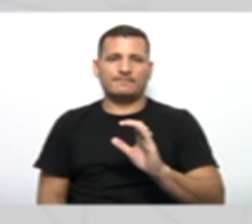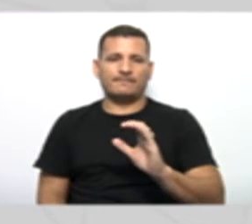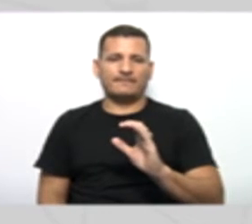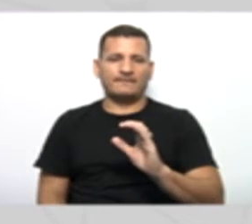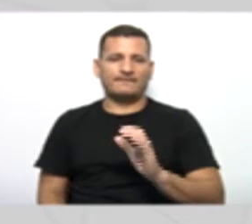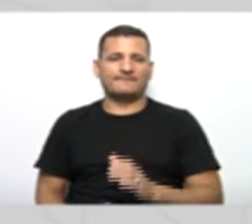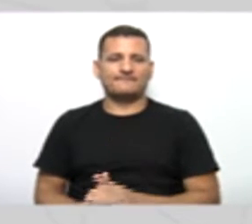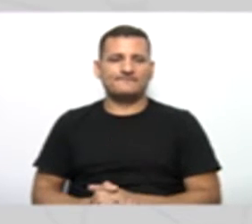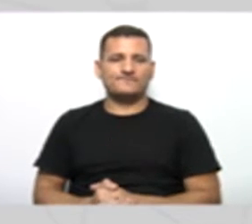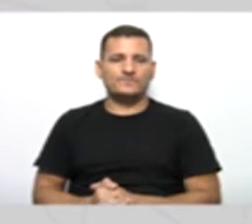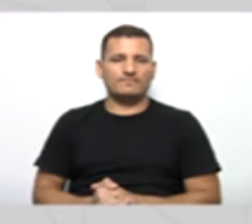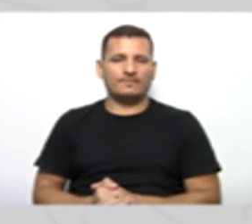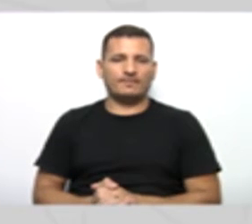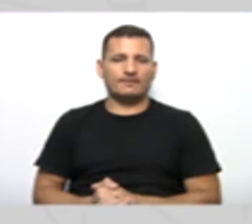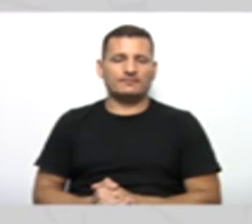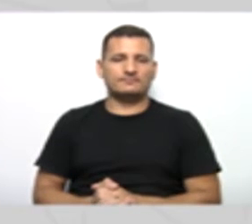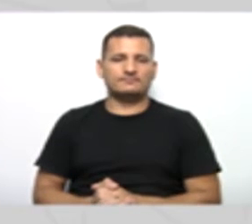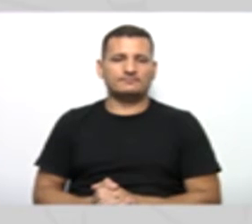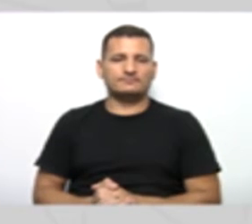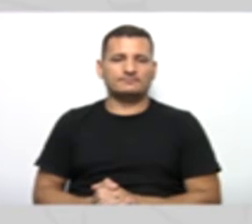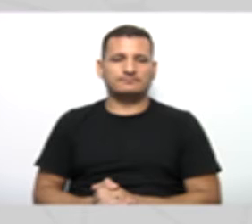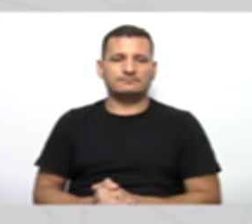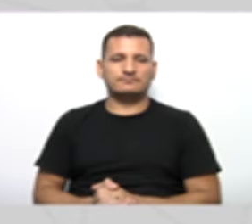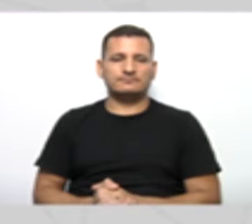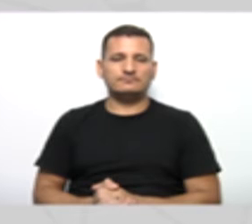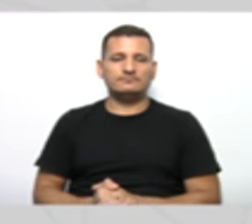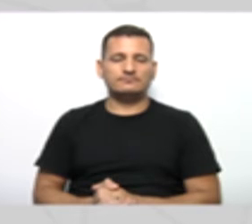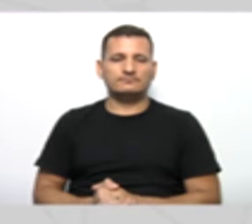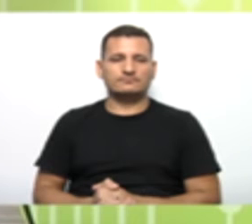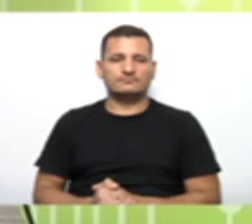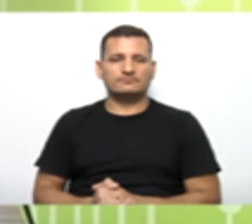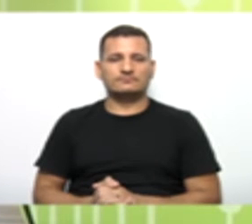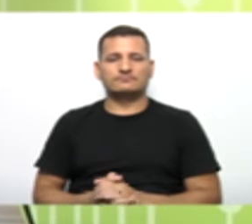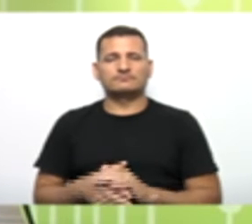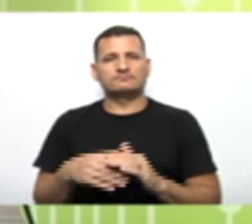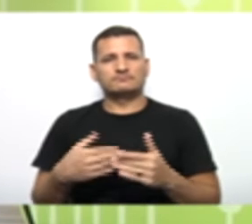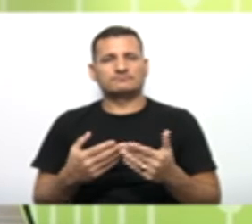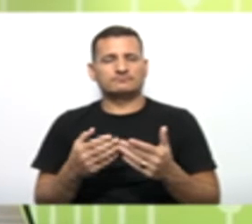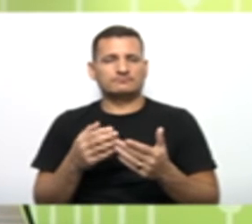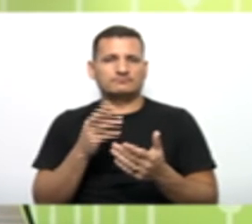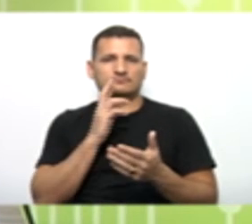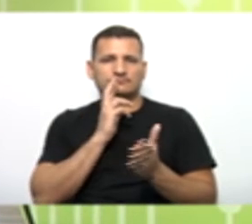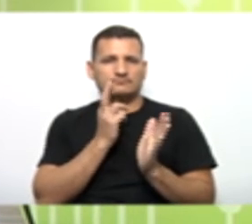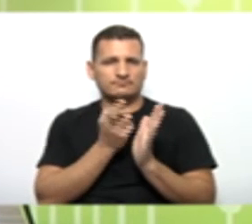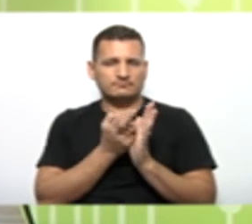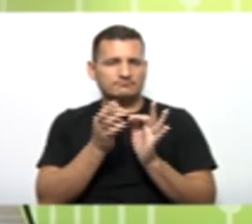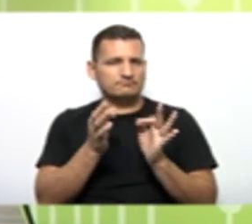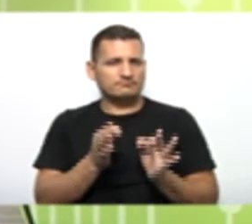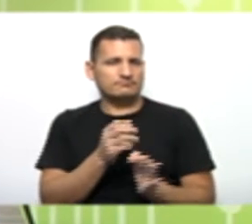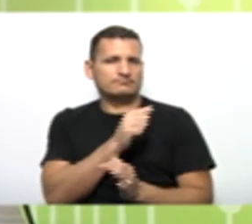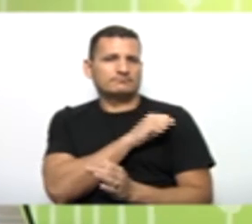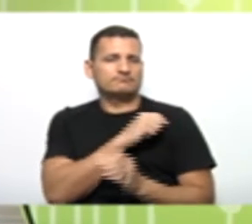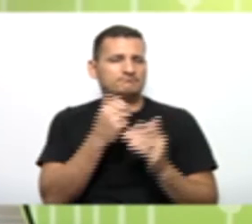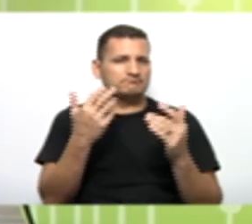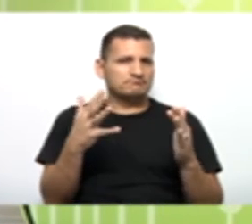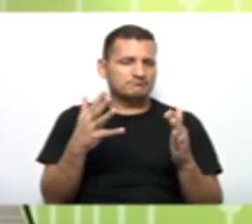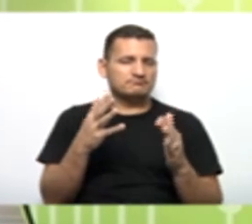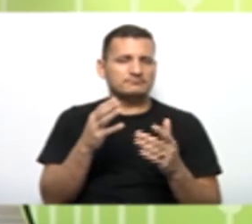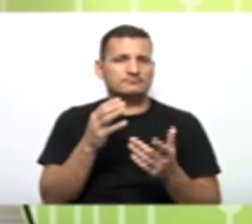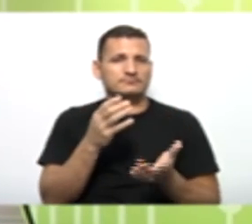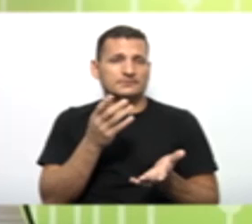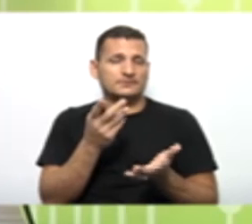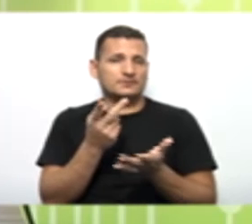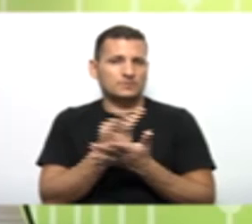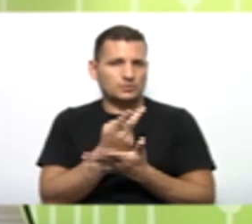Bom, aqueles alunos que acertaram, meus parabéns por ter acertado. Aquele aluno que errou,